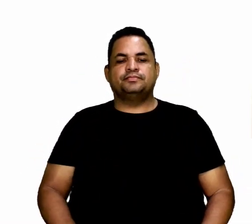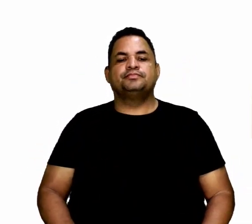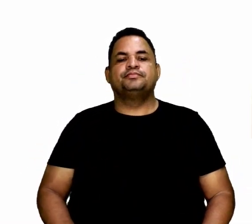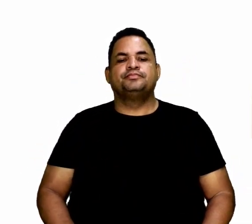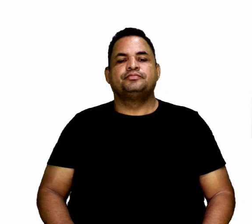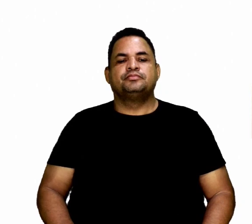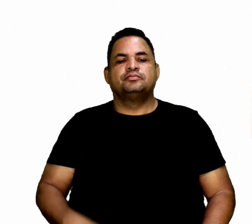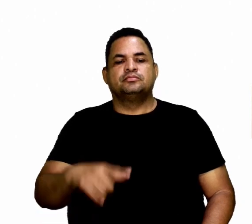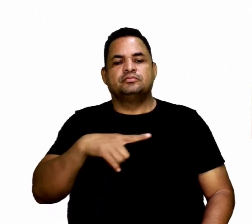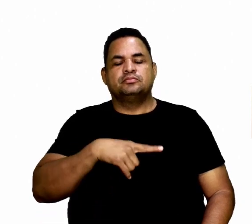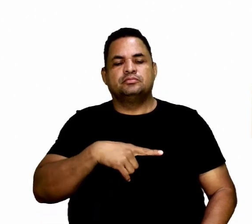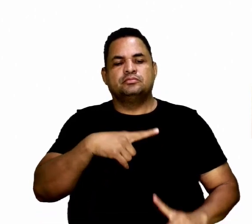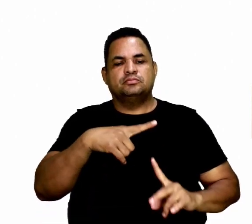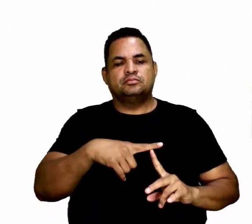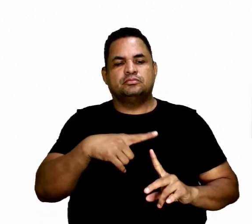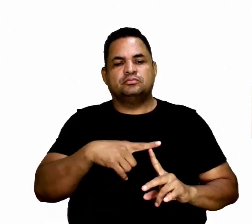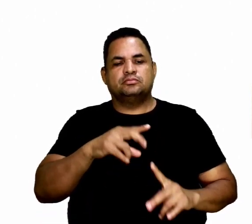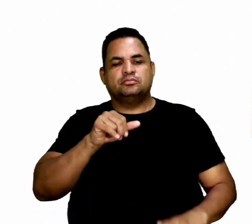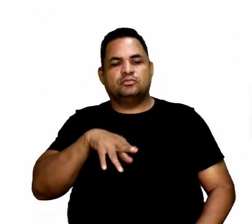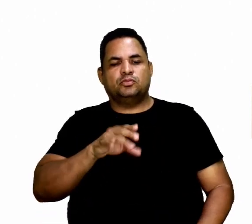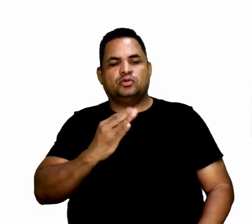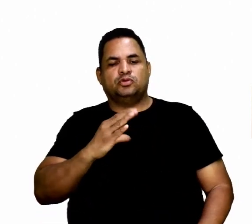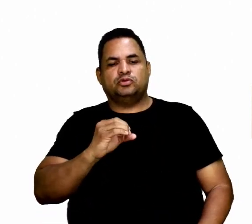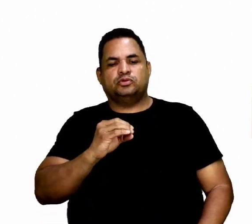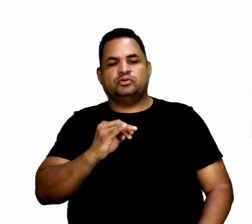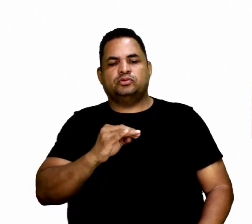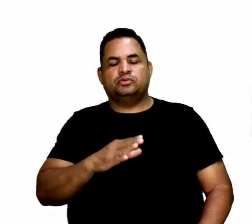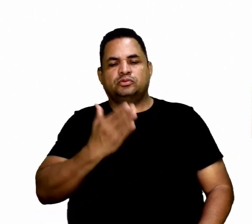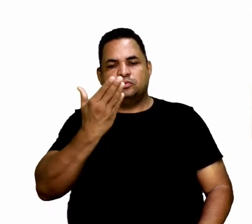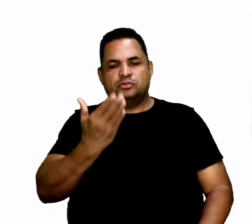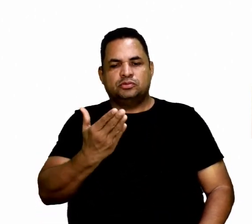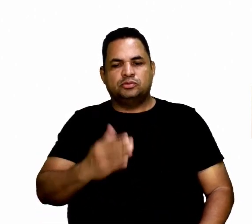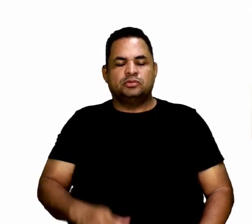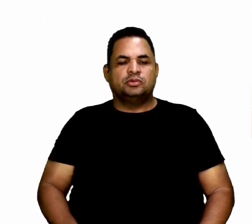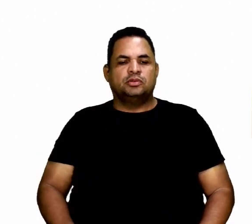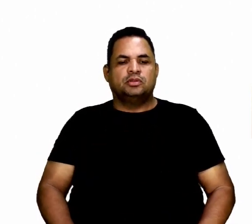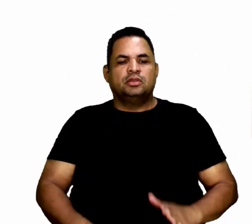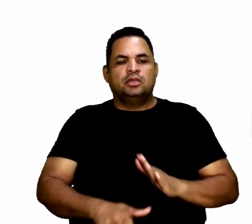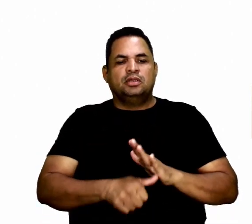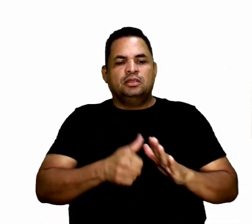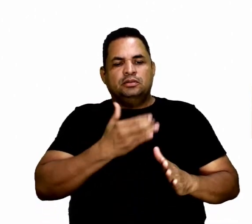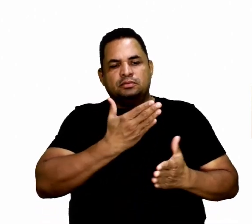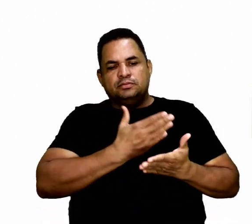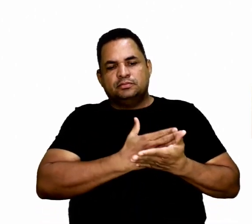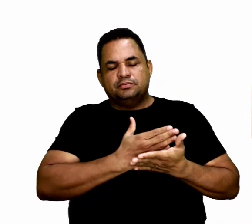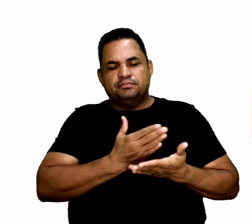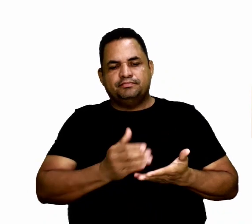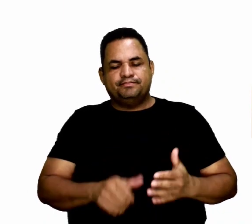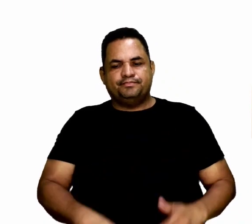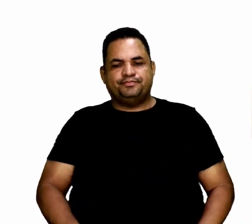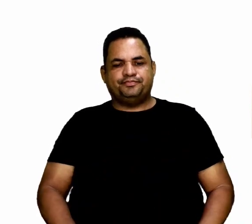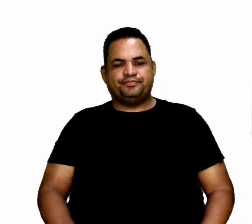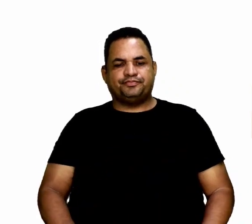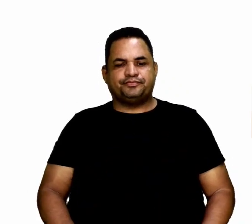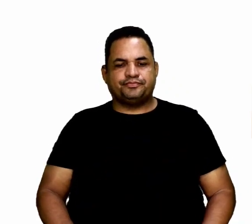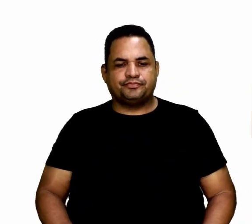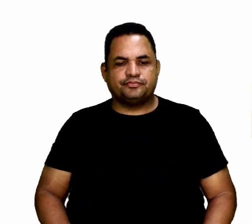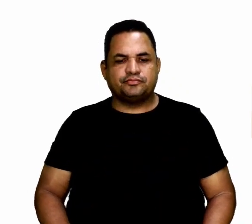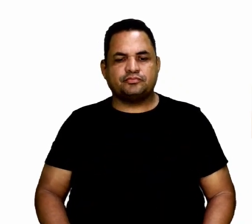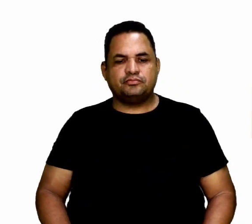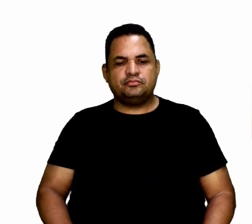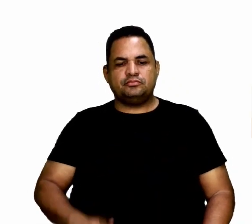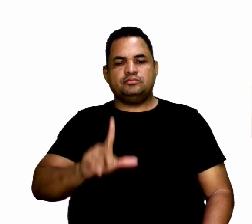temos vários tipos, né? Temos os monócitos, que seriam ali a primeira linha, né? Os macrófagos,